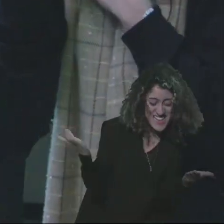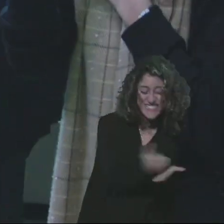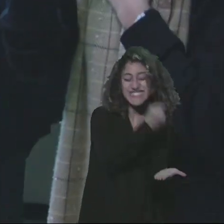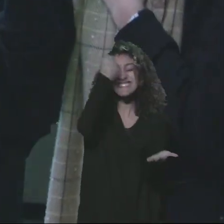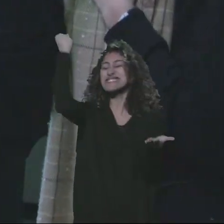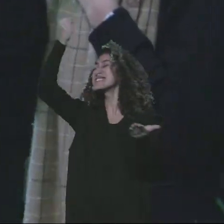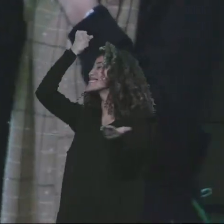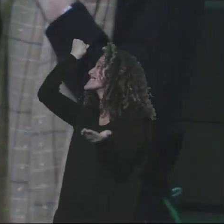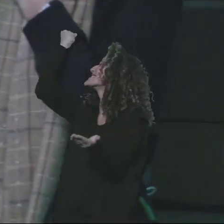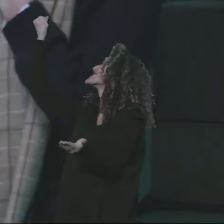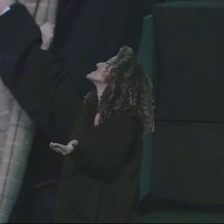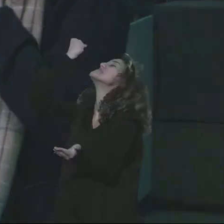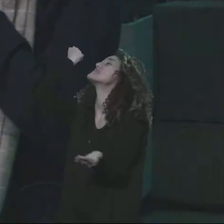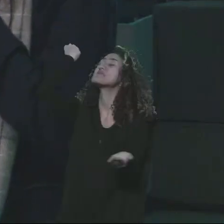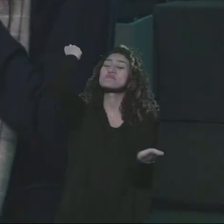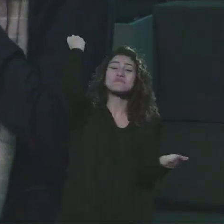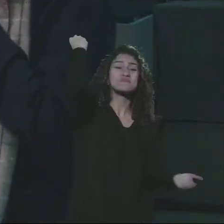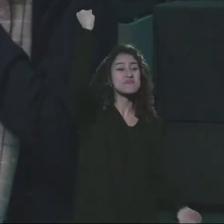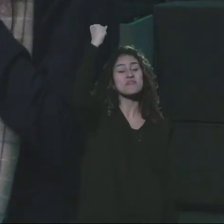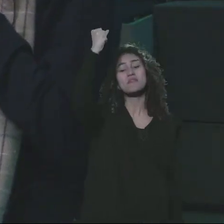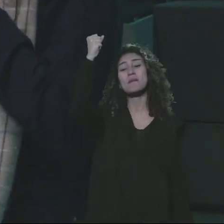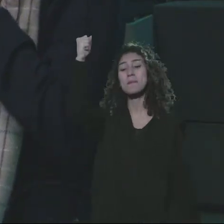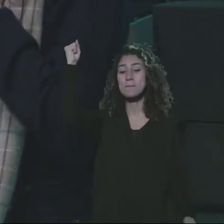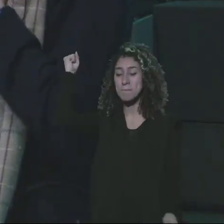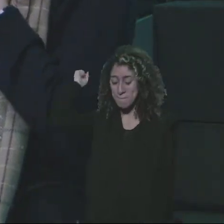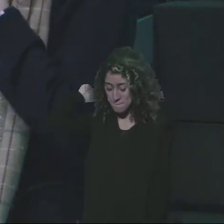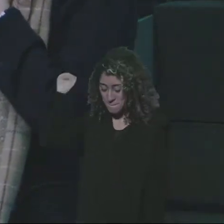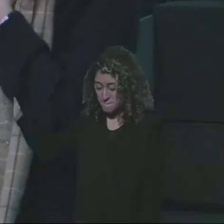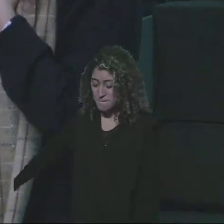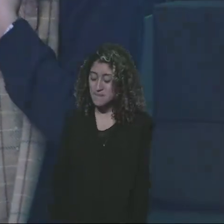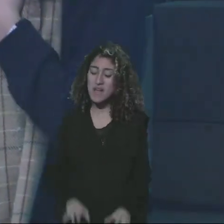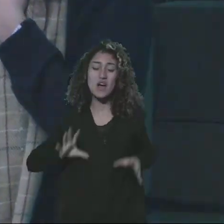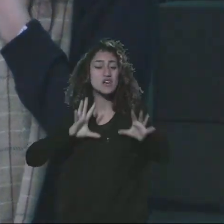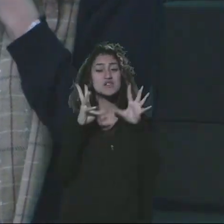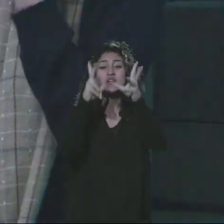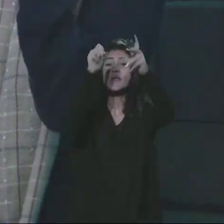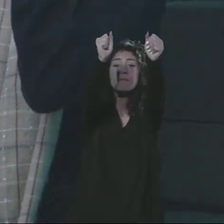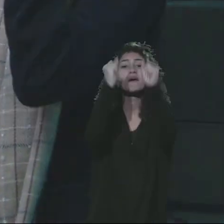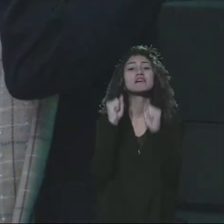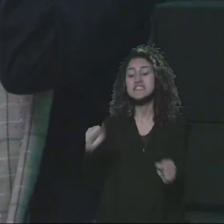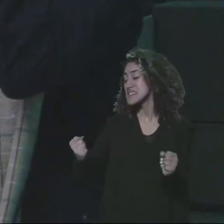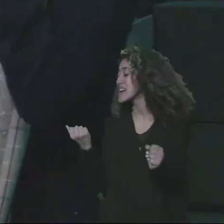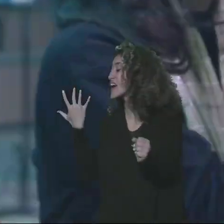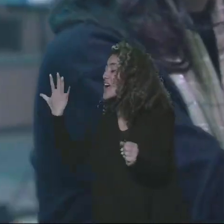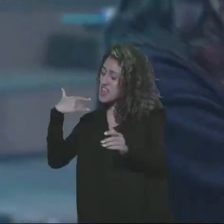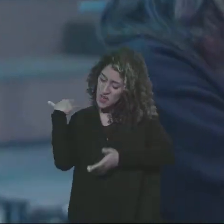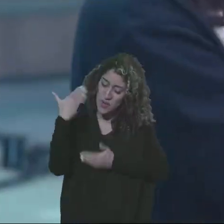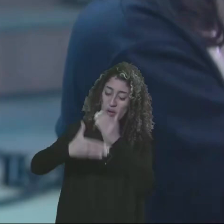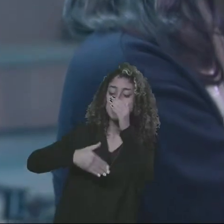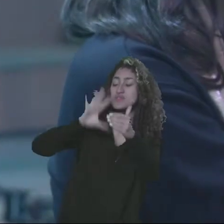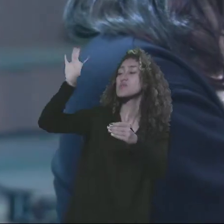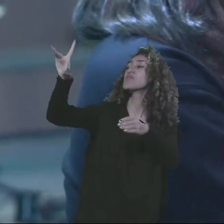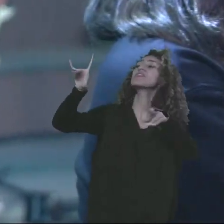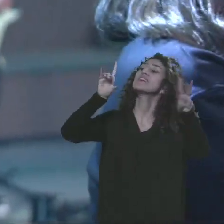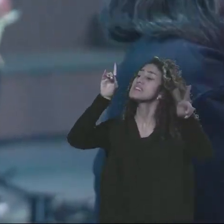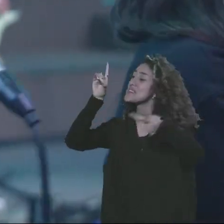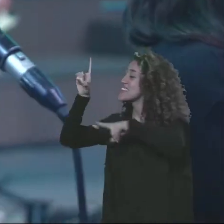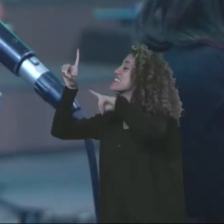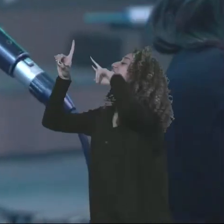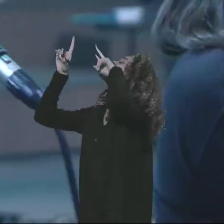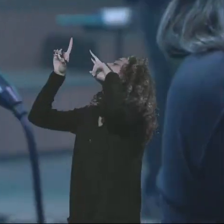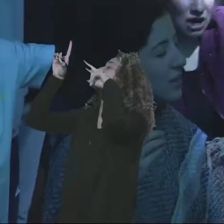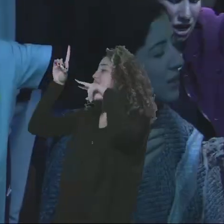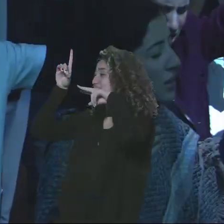Senhor, arrebatou meu coração. Tudo pode até passar, eu continuo